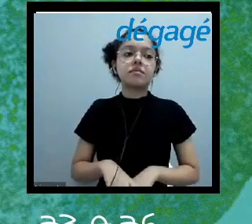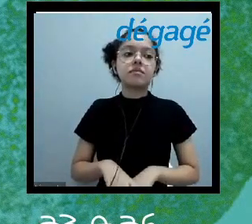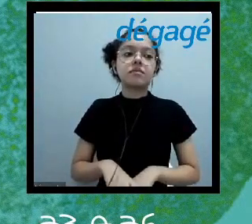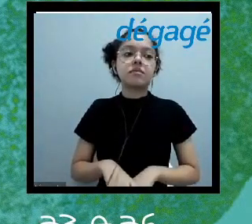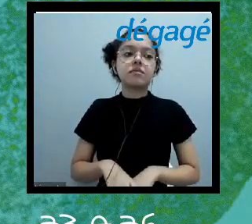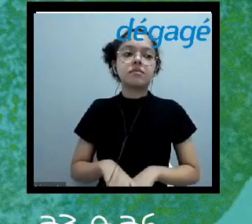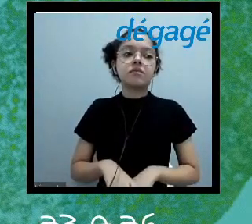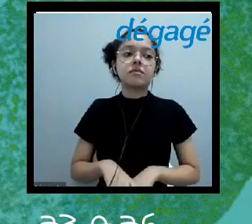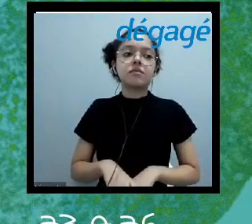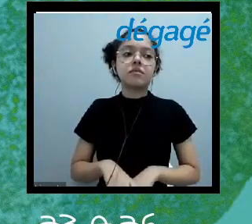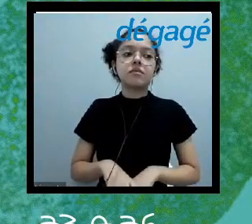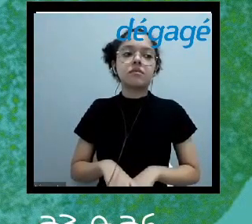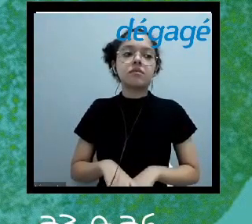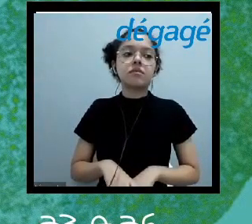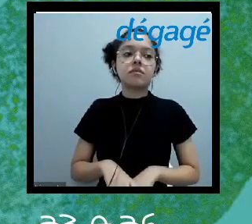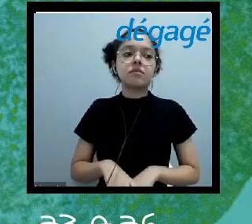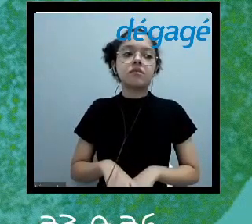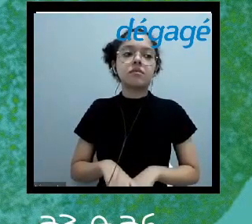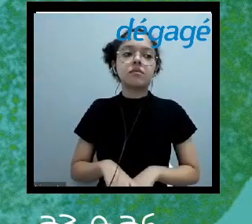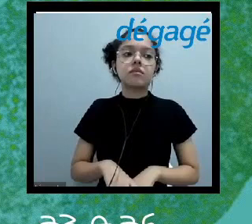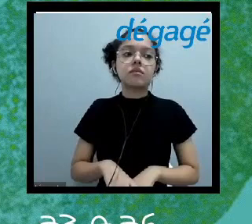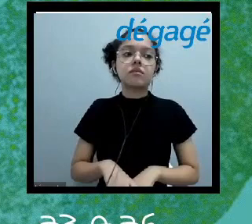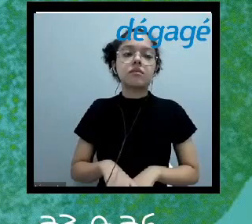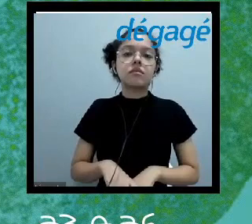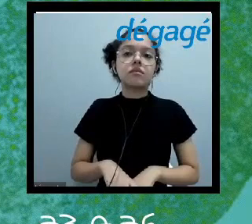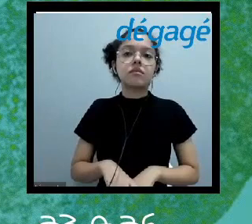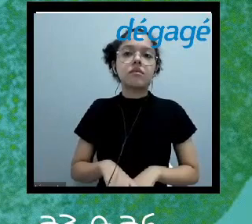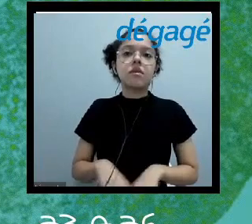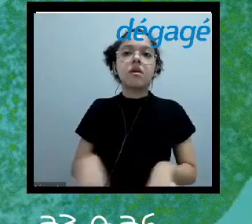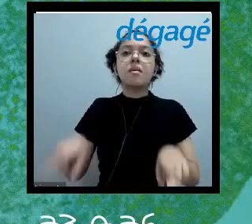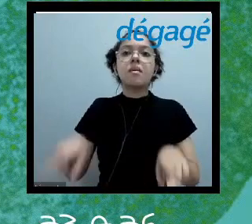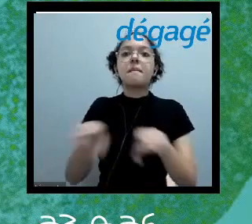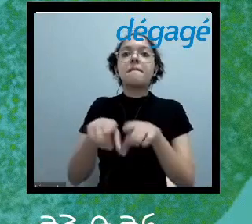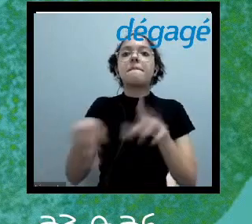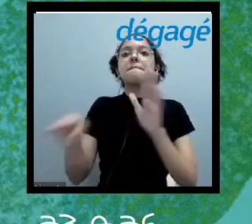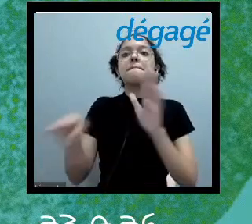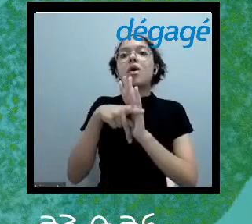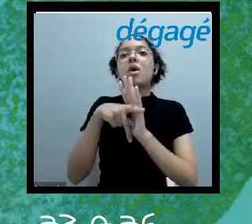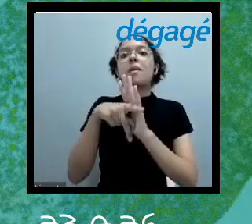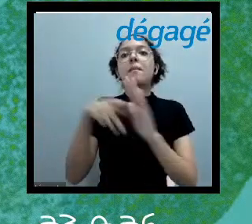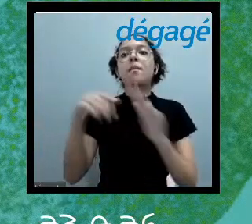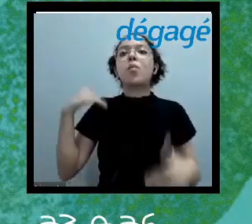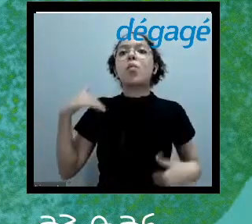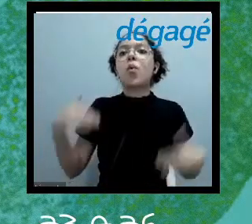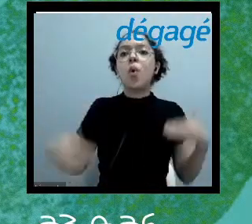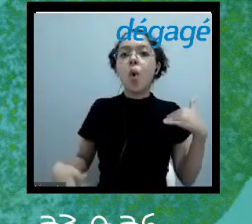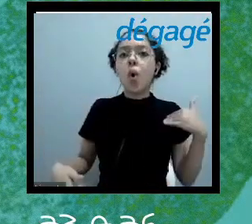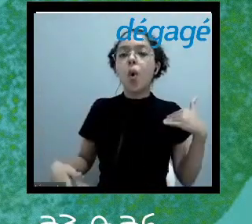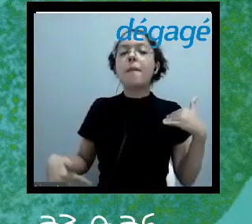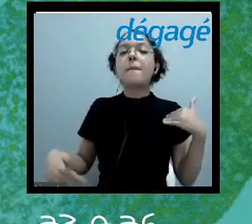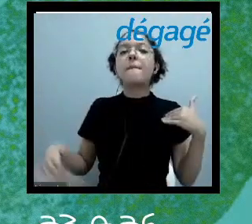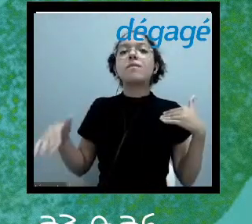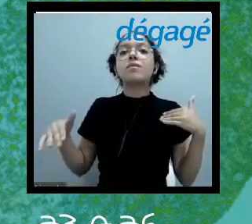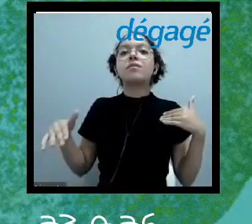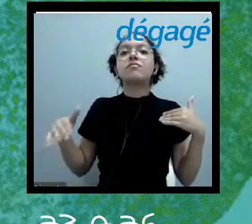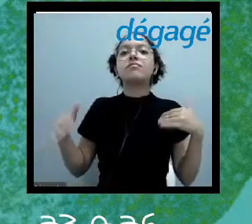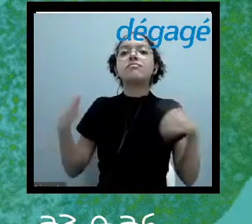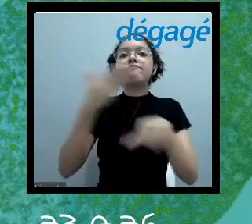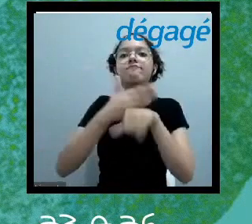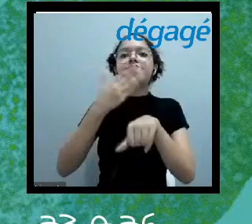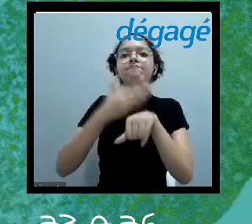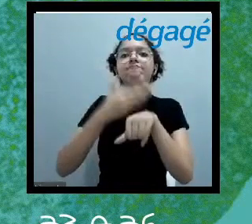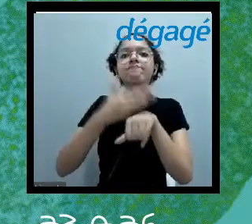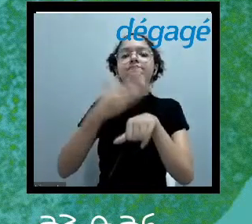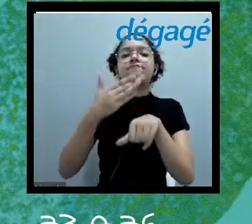horas falando sobre os benefícios, coordenação motora fina, grossa, não sei o quê, mas só o fato dele já